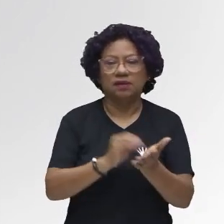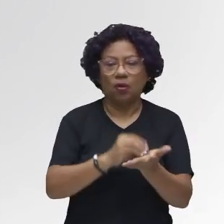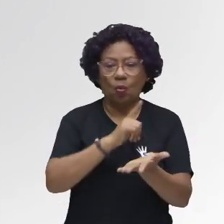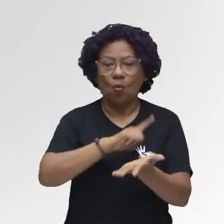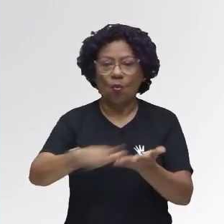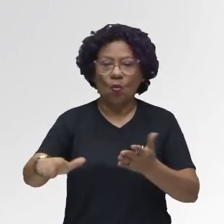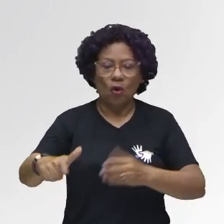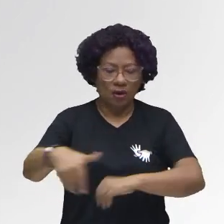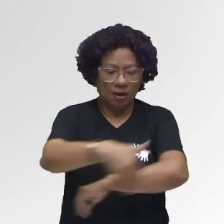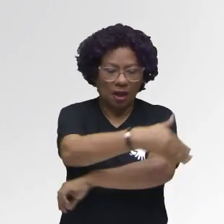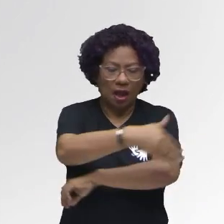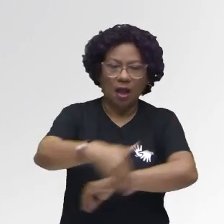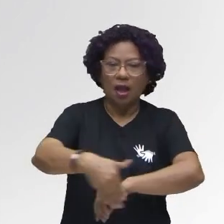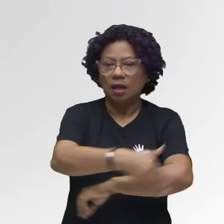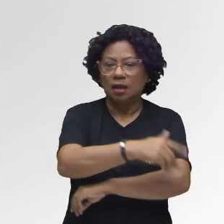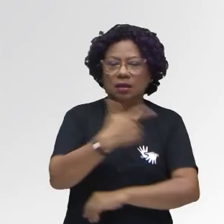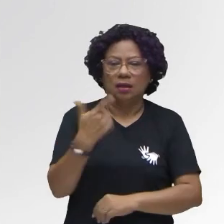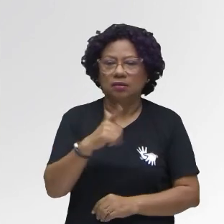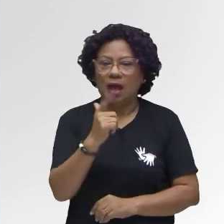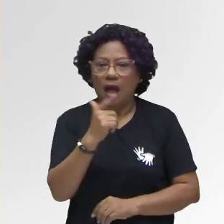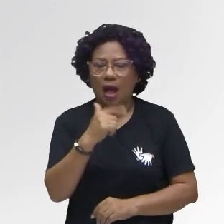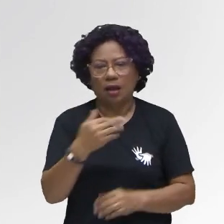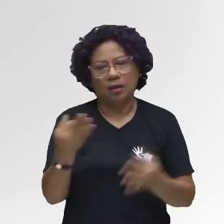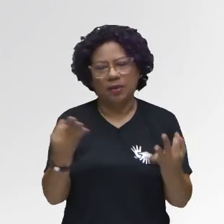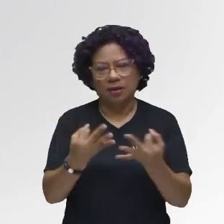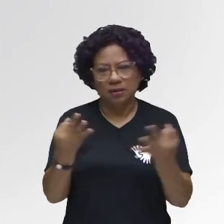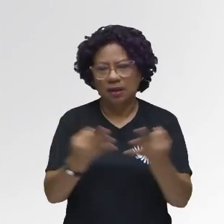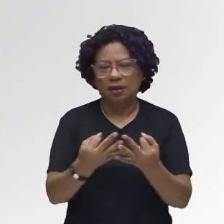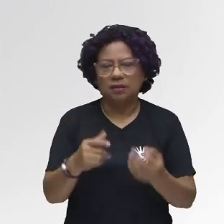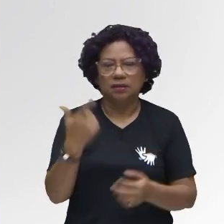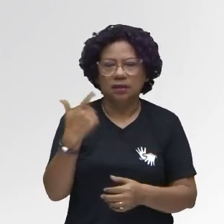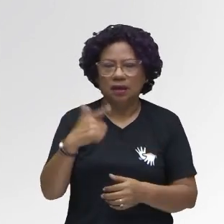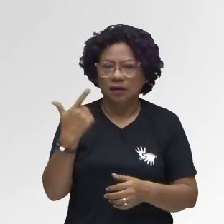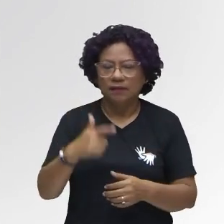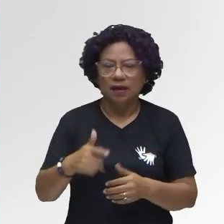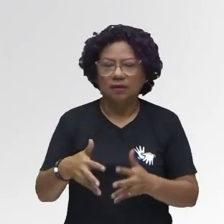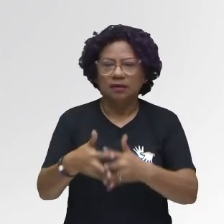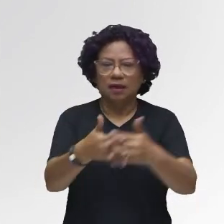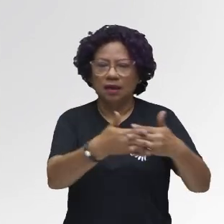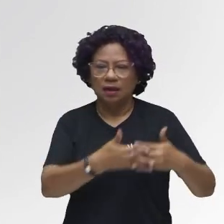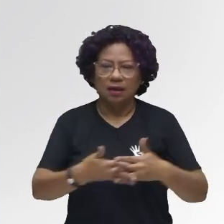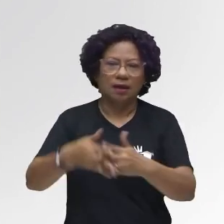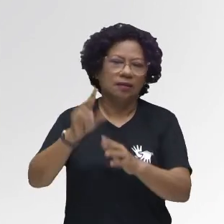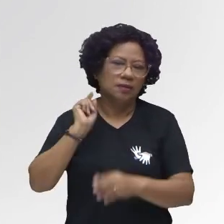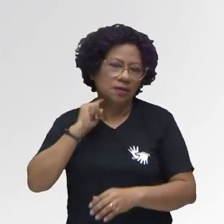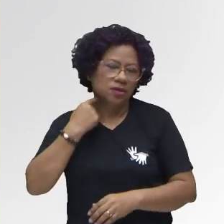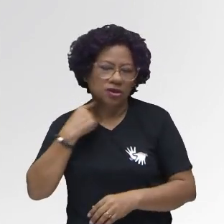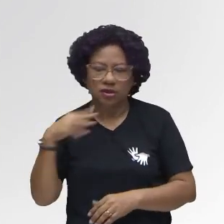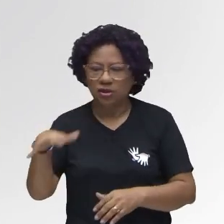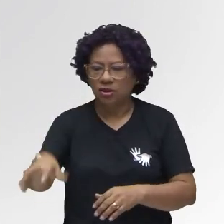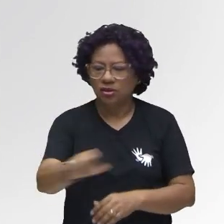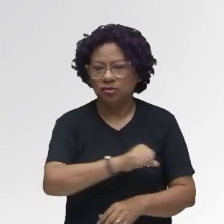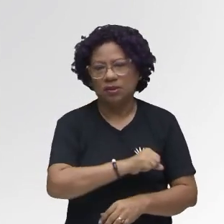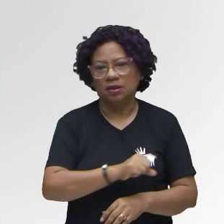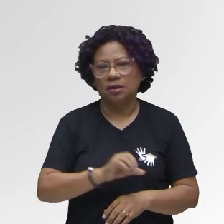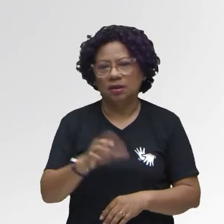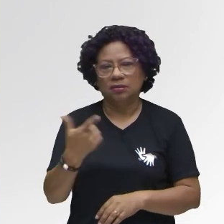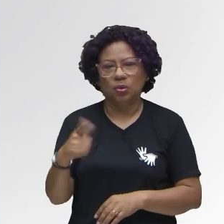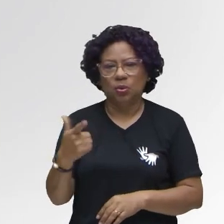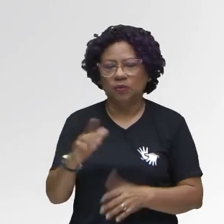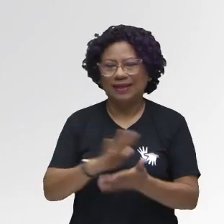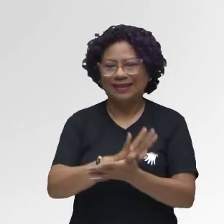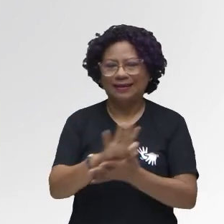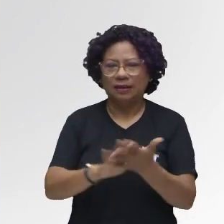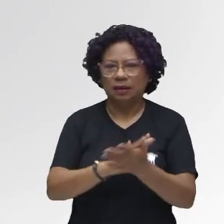ter esgoto, a coleta de lixo vai ser prejudicada. E é claro, se eu tenho muita gente no mesmo lugar, a oferta